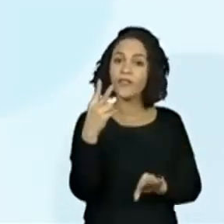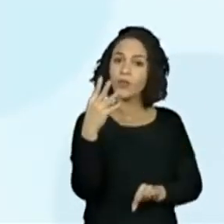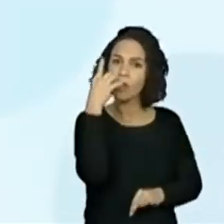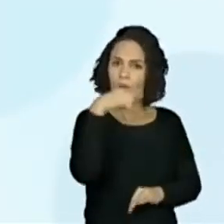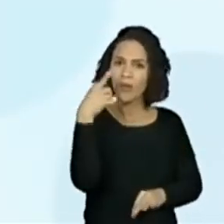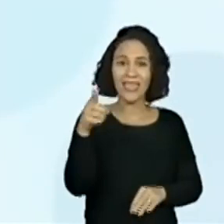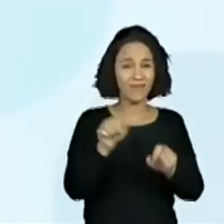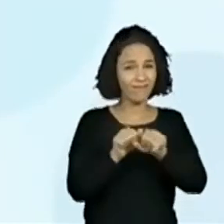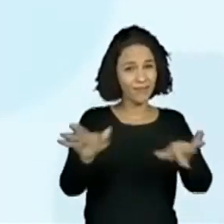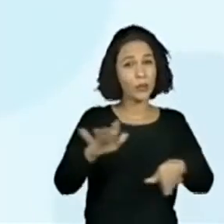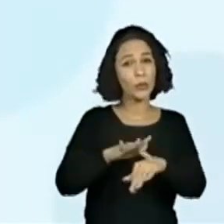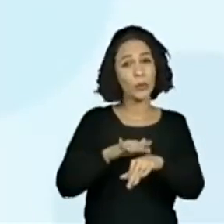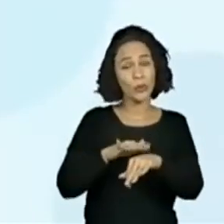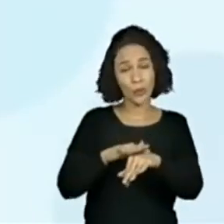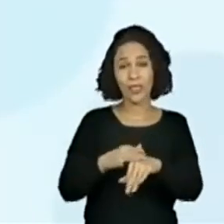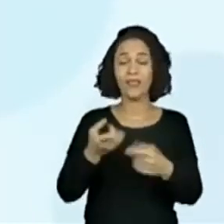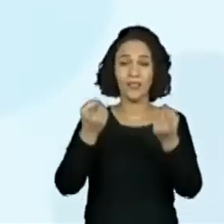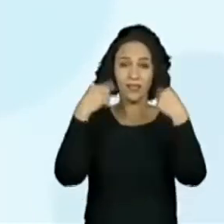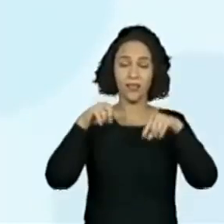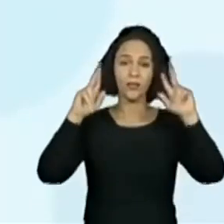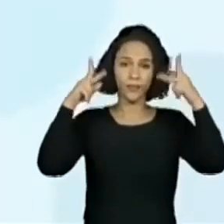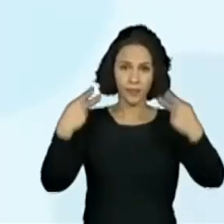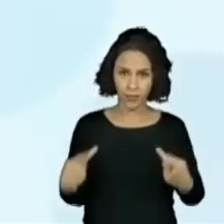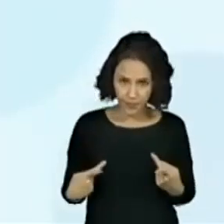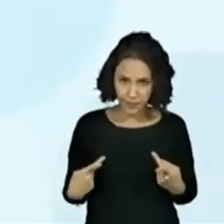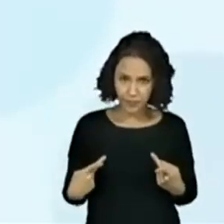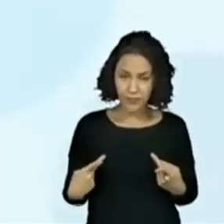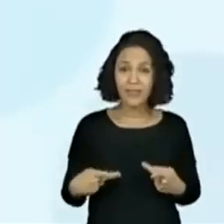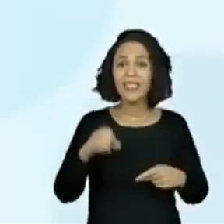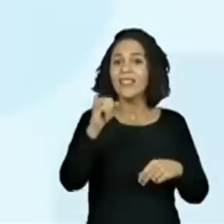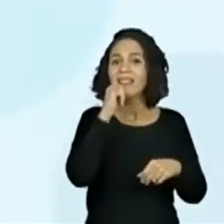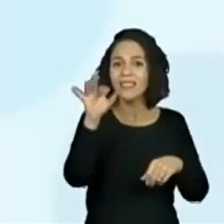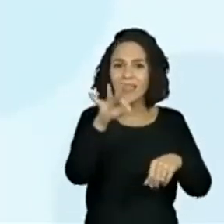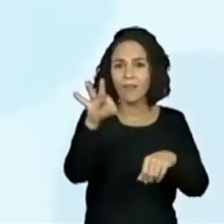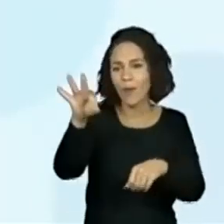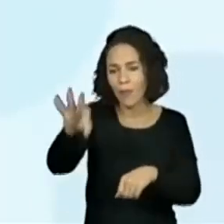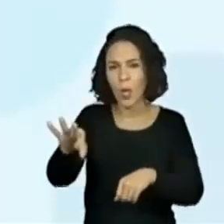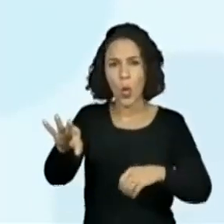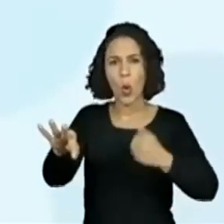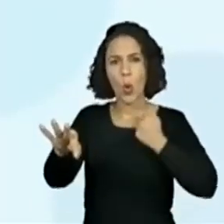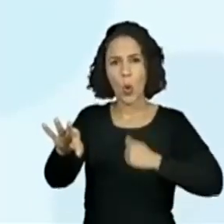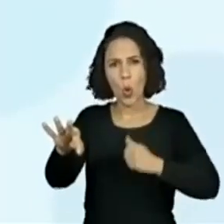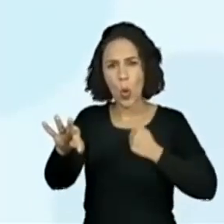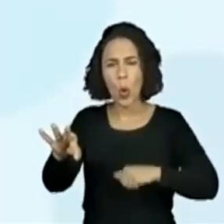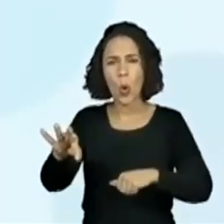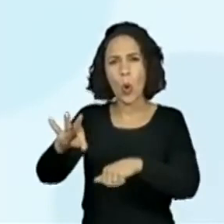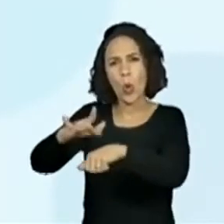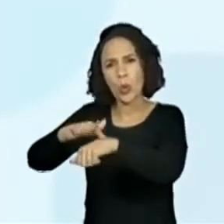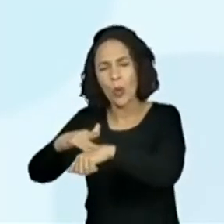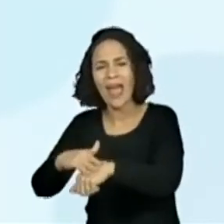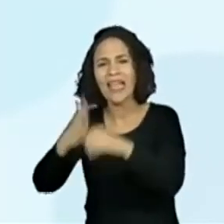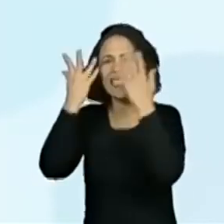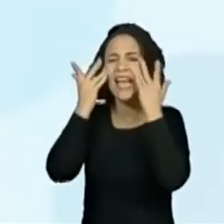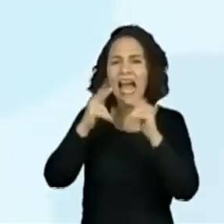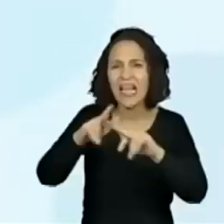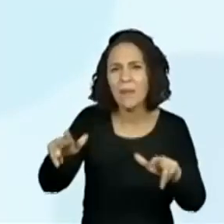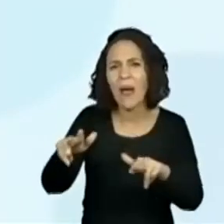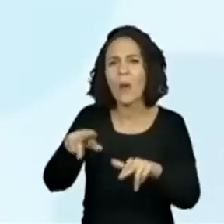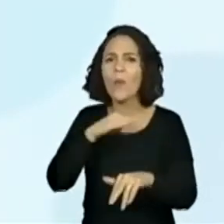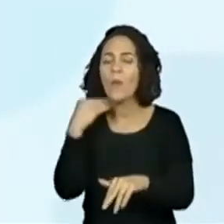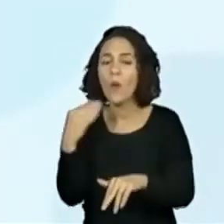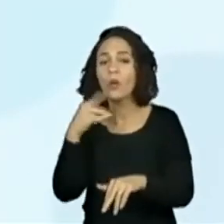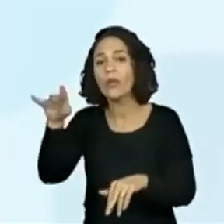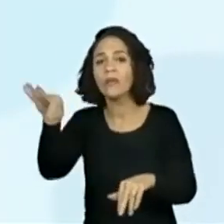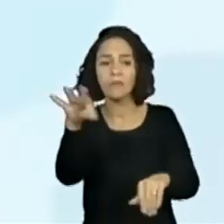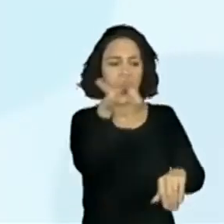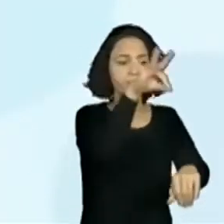são transmissoras de doenças ao ser humano. Após terem pousado sobre fezes, feridas e animais mortos, elas podem pousar